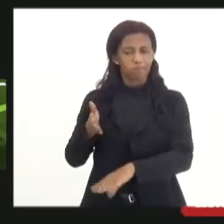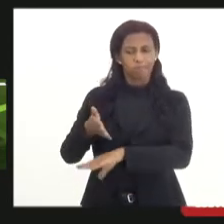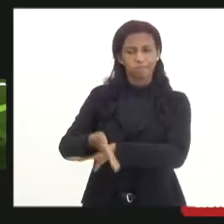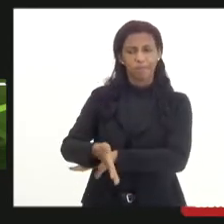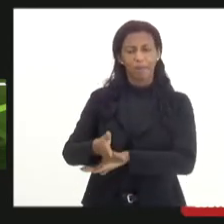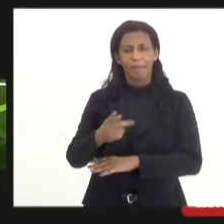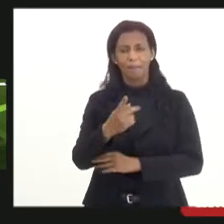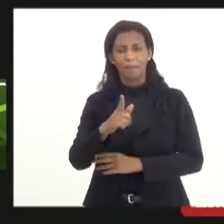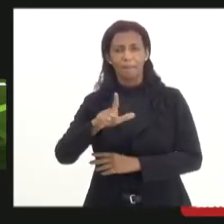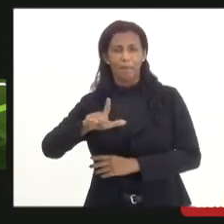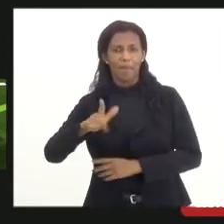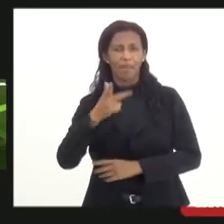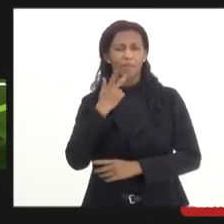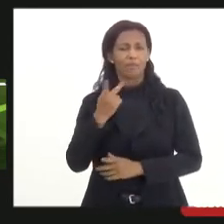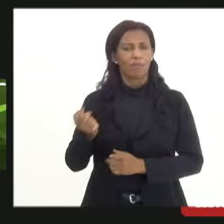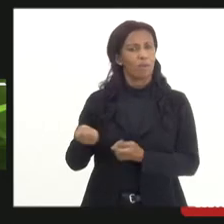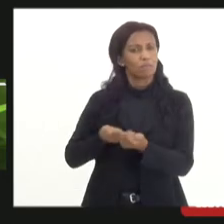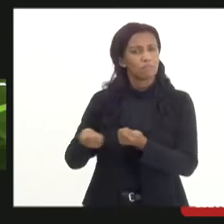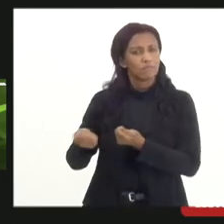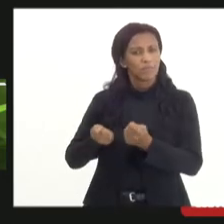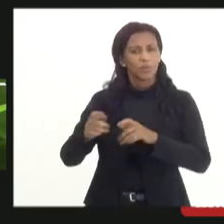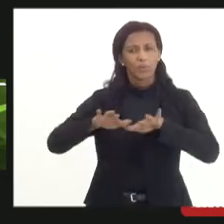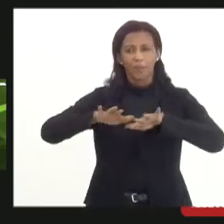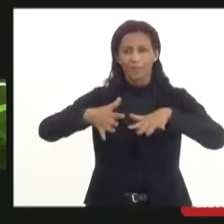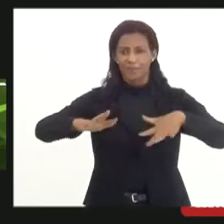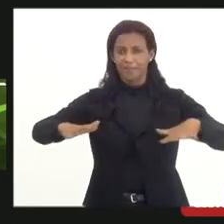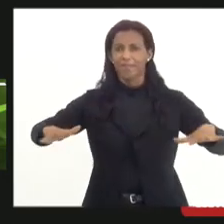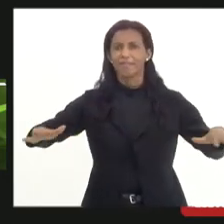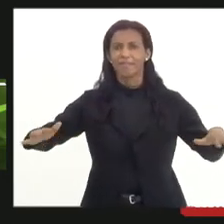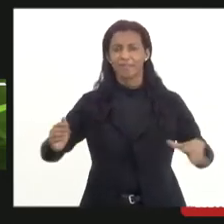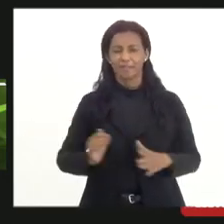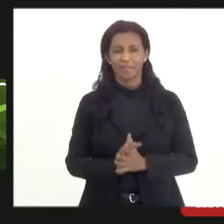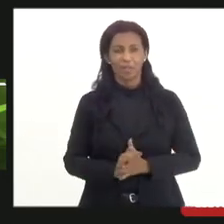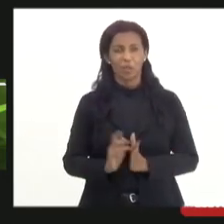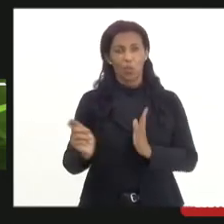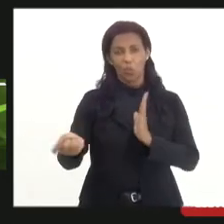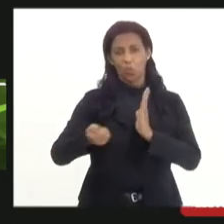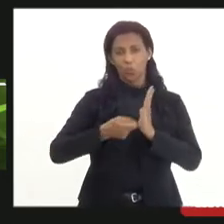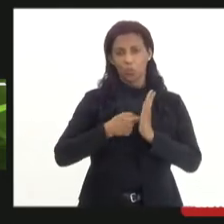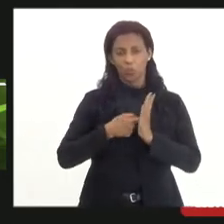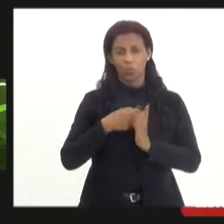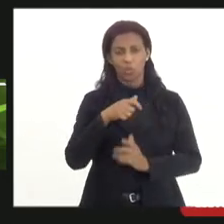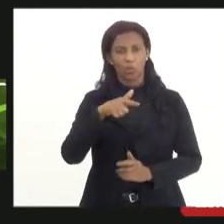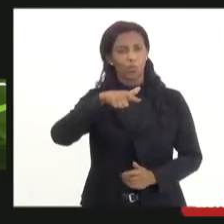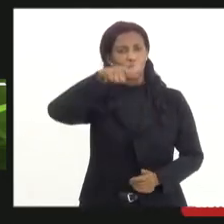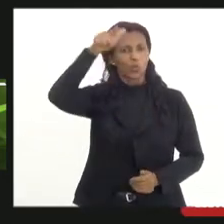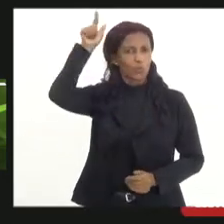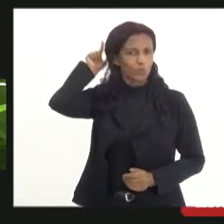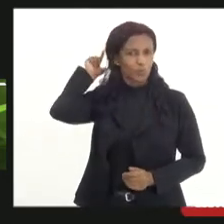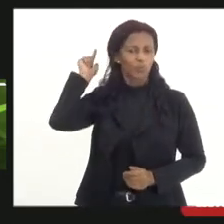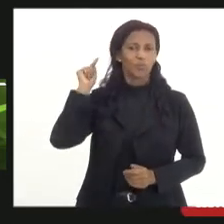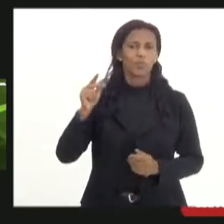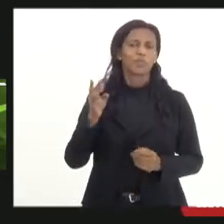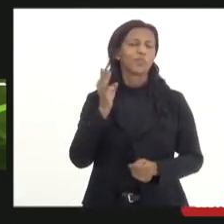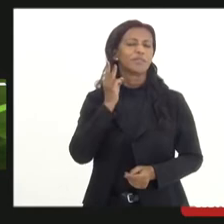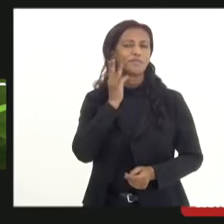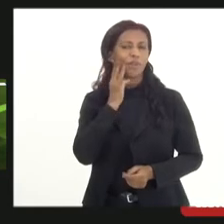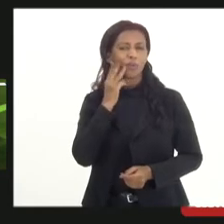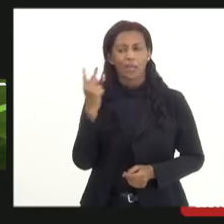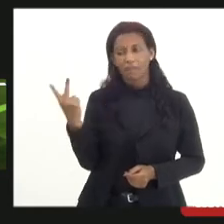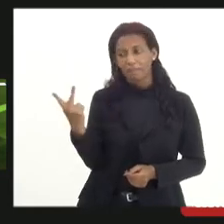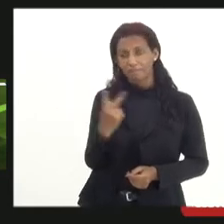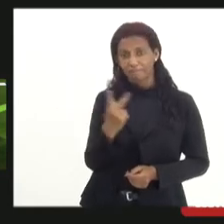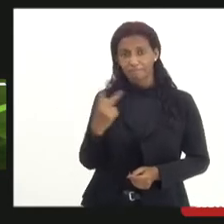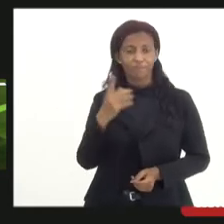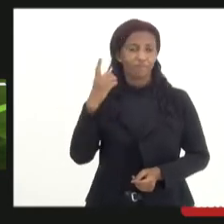lei que fala da economia do mar, né, em coautoria com o deputado Luiz Paulo e Valdeque